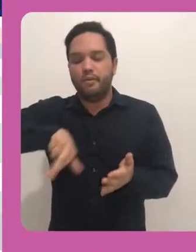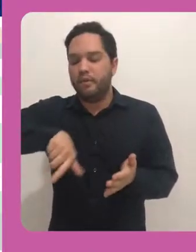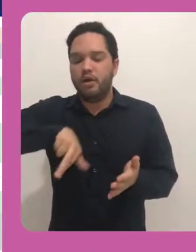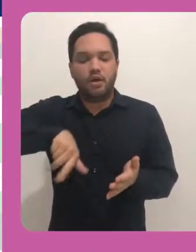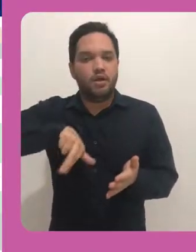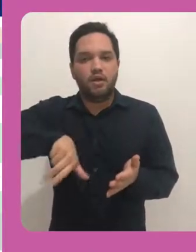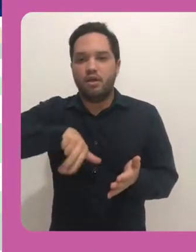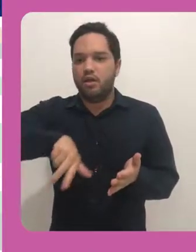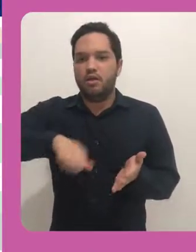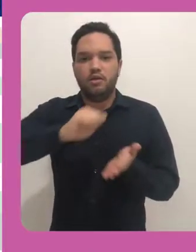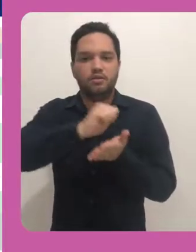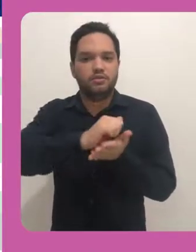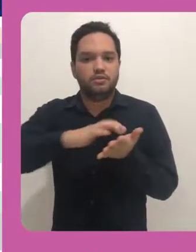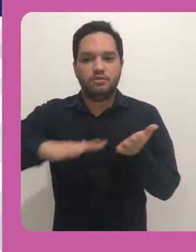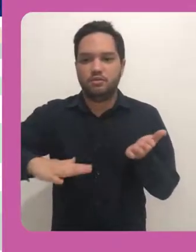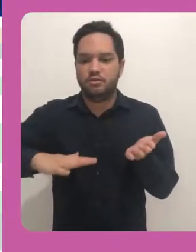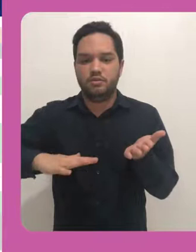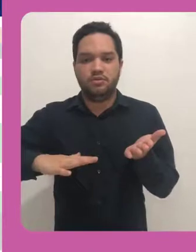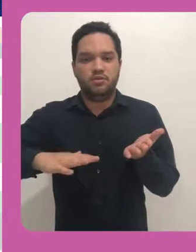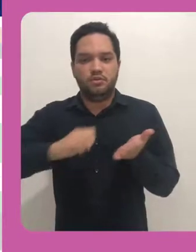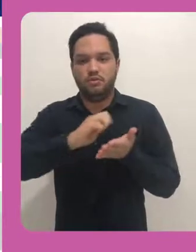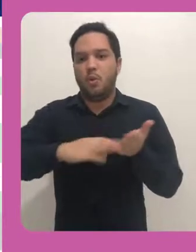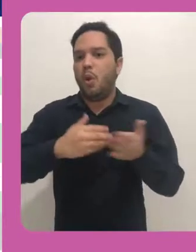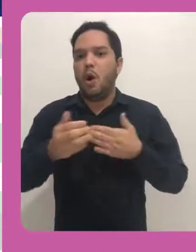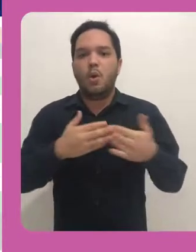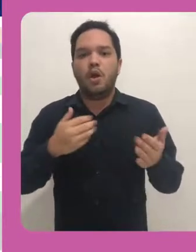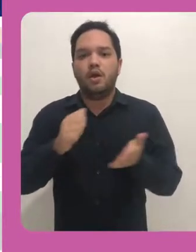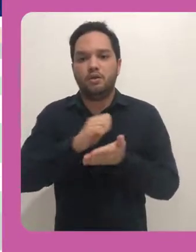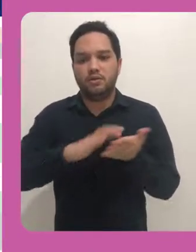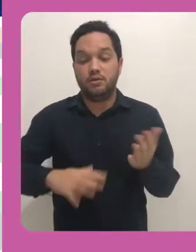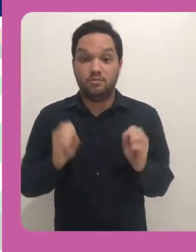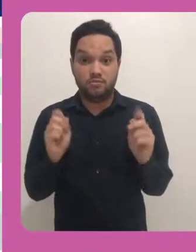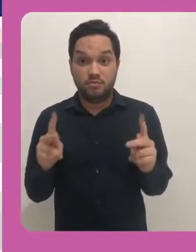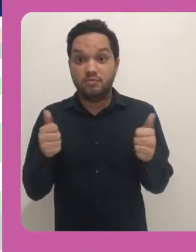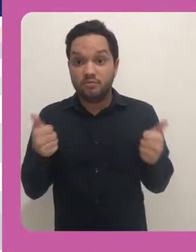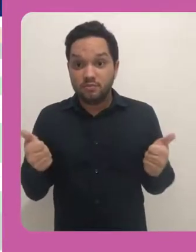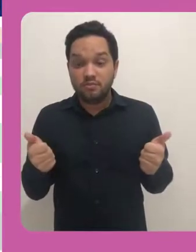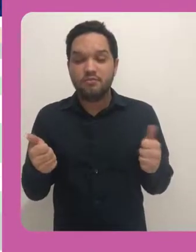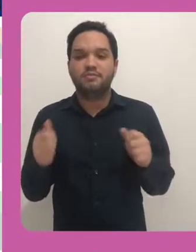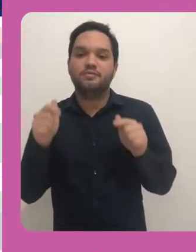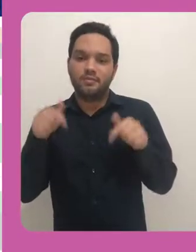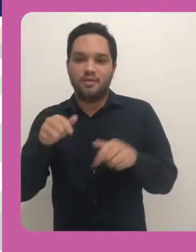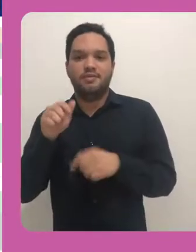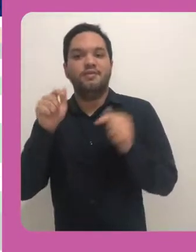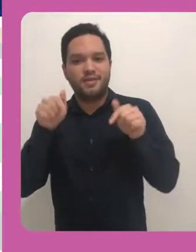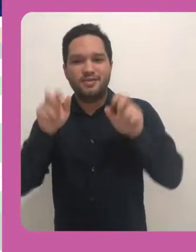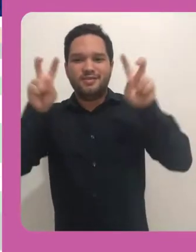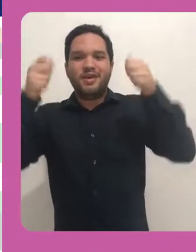associado a uma entrega qualquer.